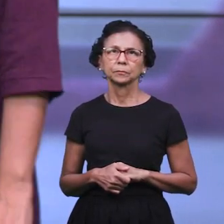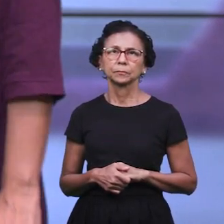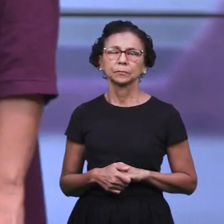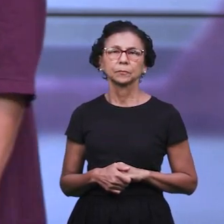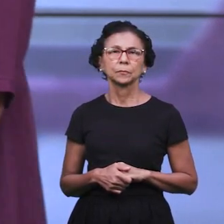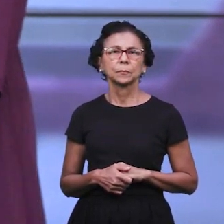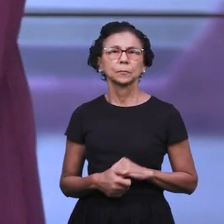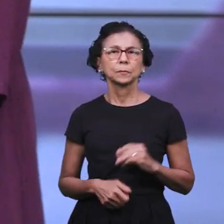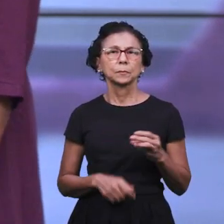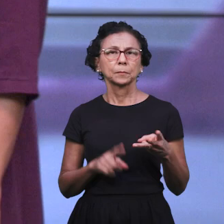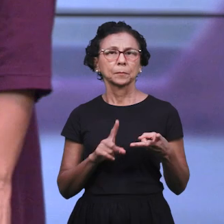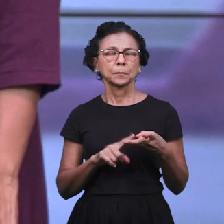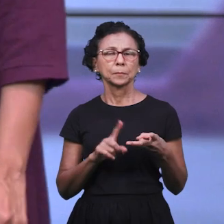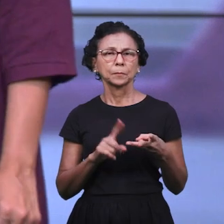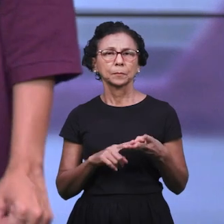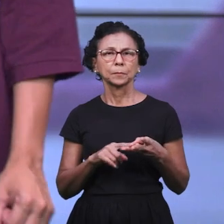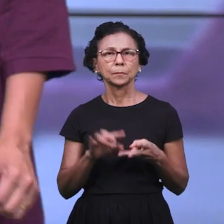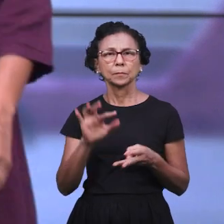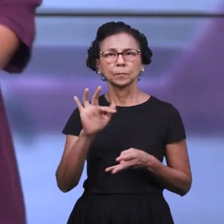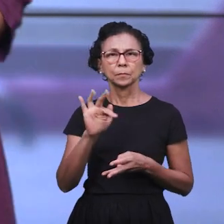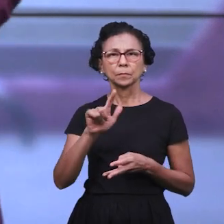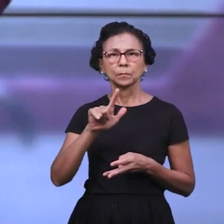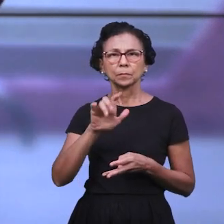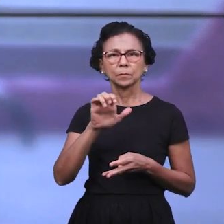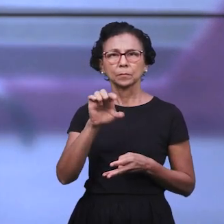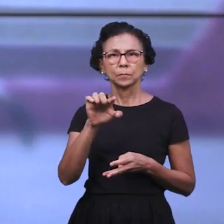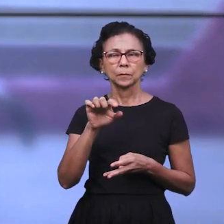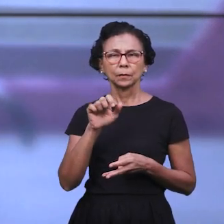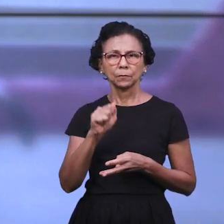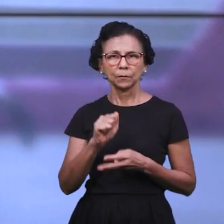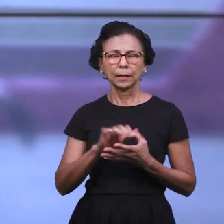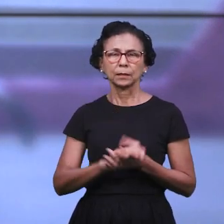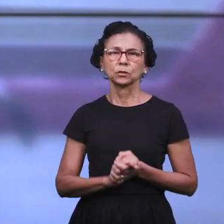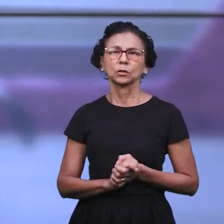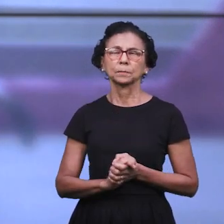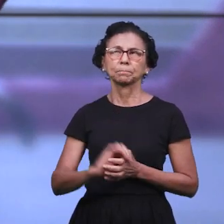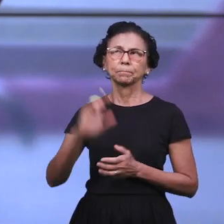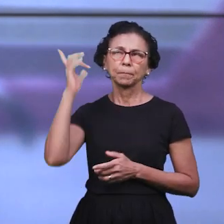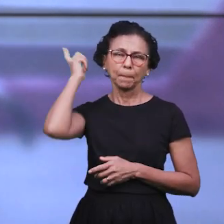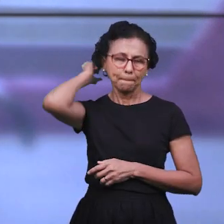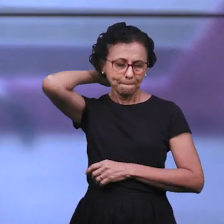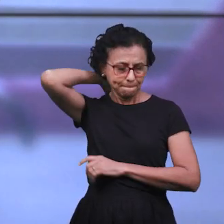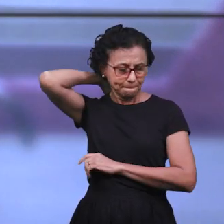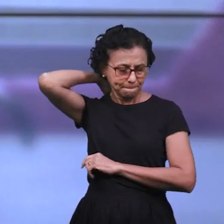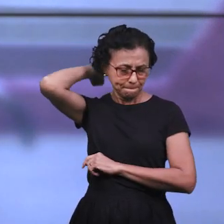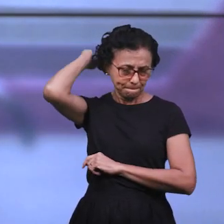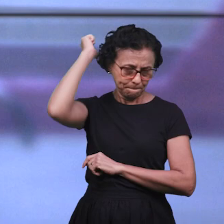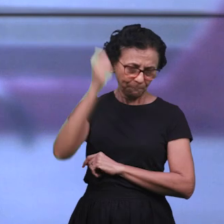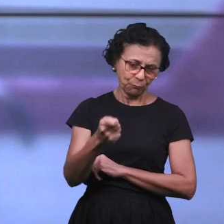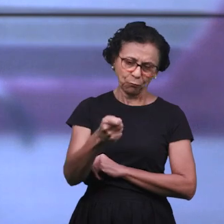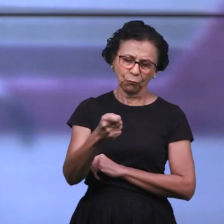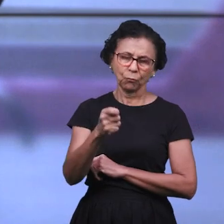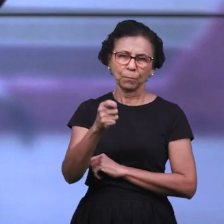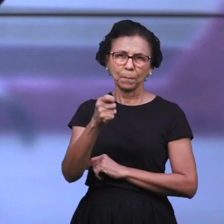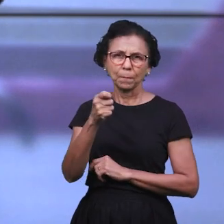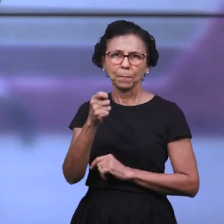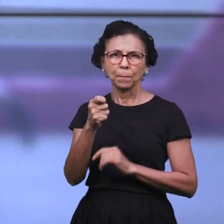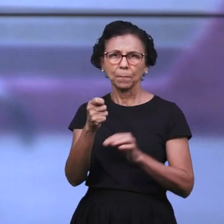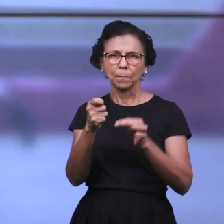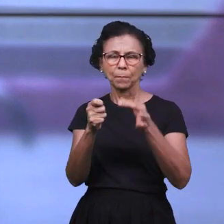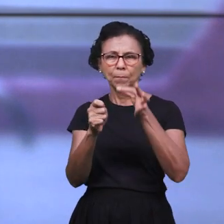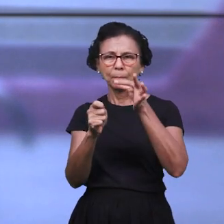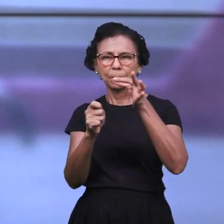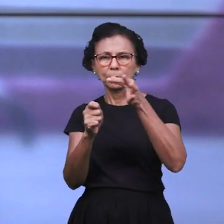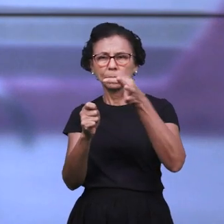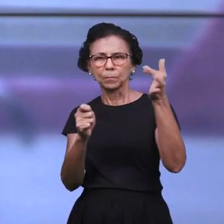outro ponto, o terceiro, fala da flecha. A flecha são os sujeitos, os nossos filhos. Uma flecha precisa ser